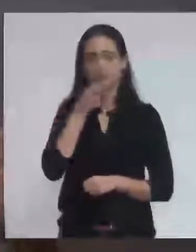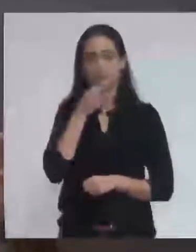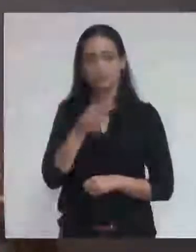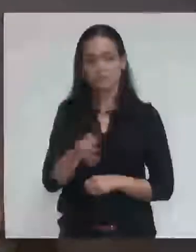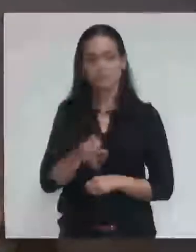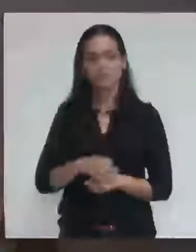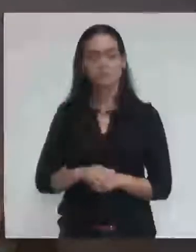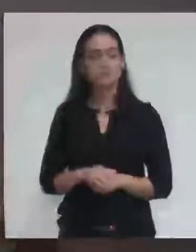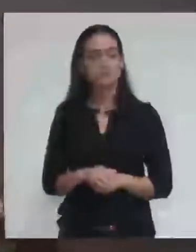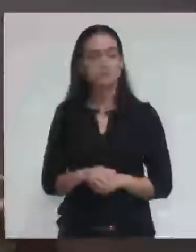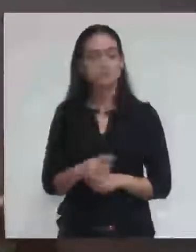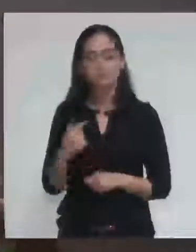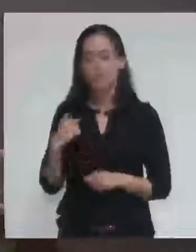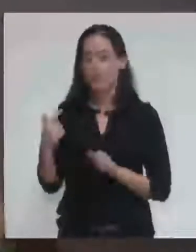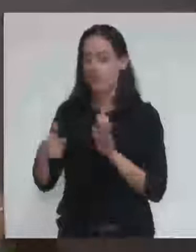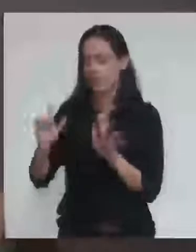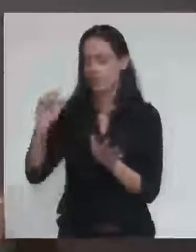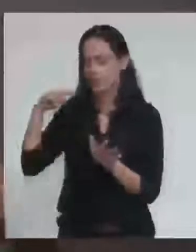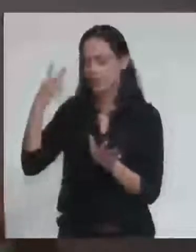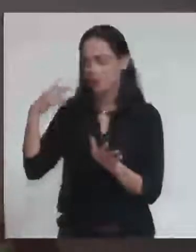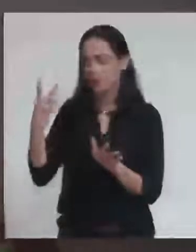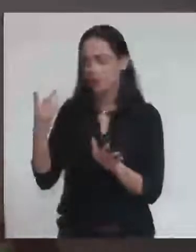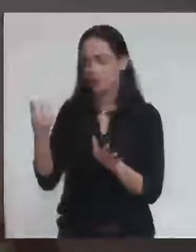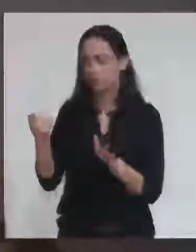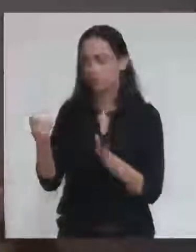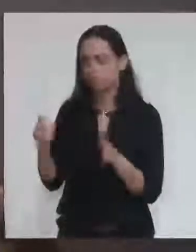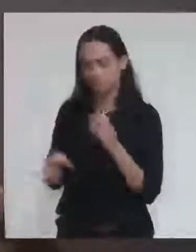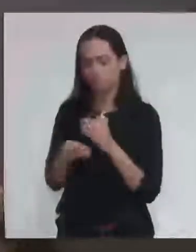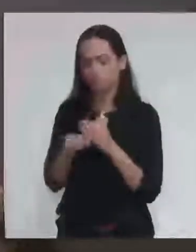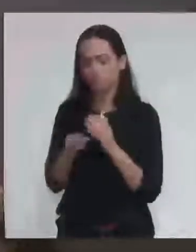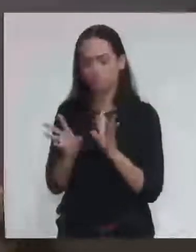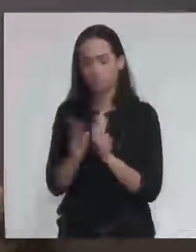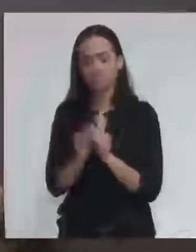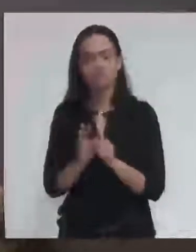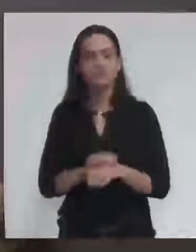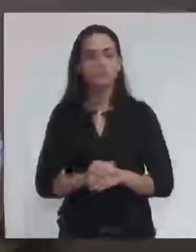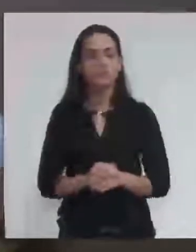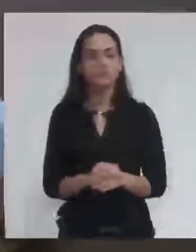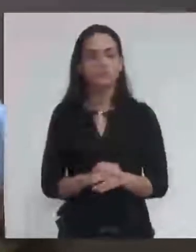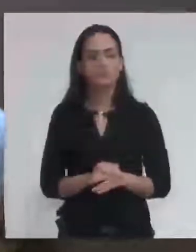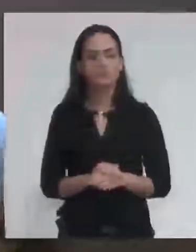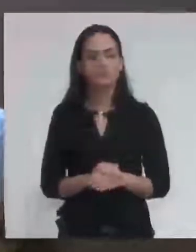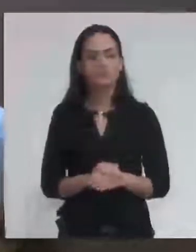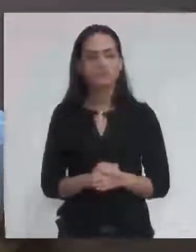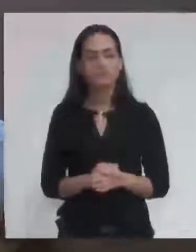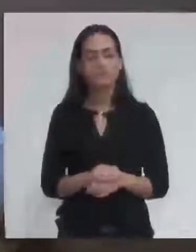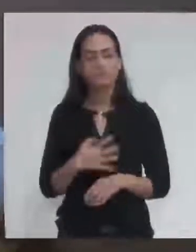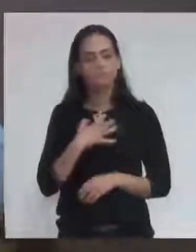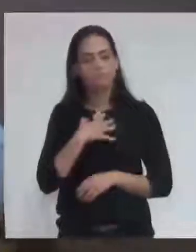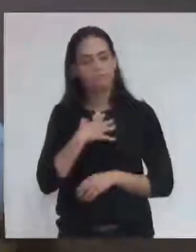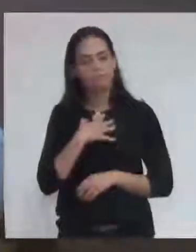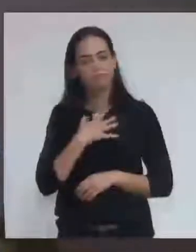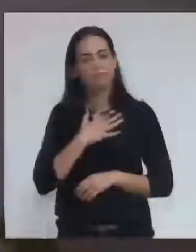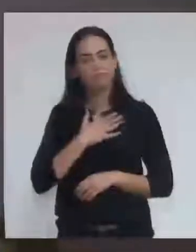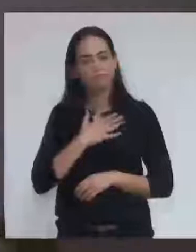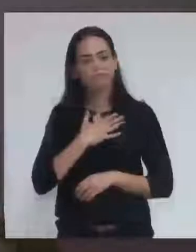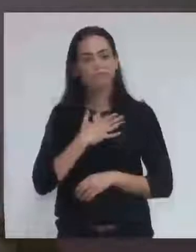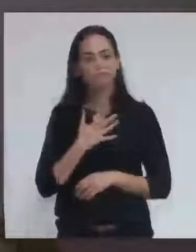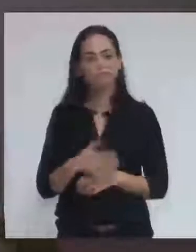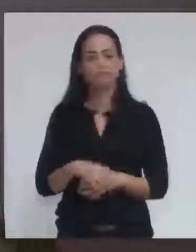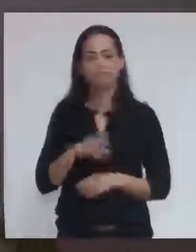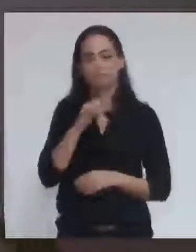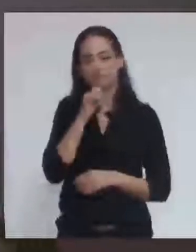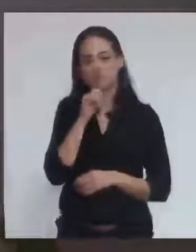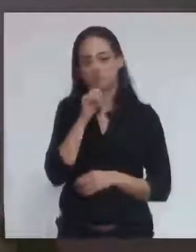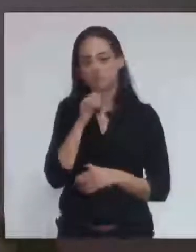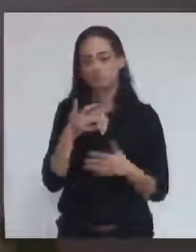importância da gente colaborar. Muitas vezes a gente pode até ter um sentimento, ou quando a gente visualiza uma situação que